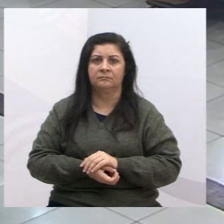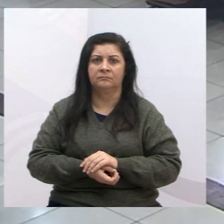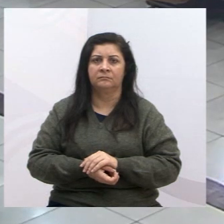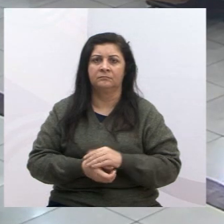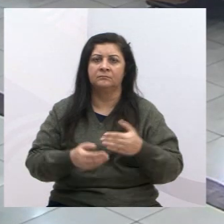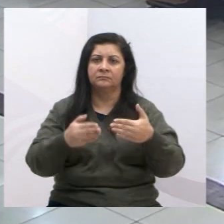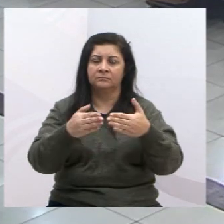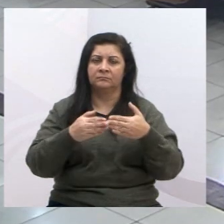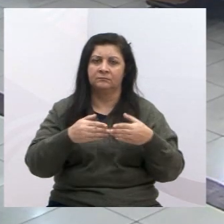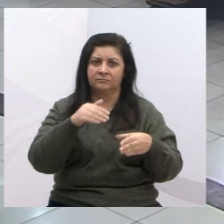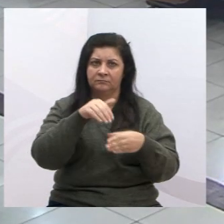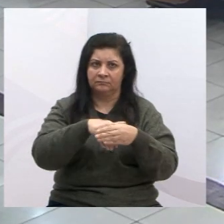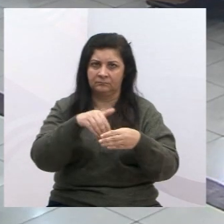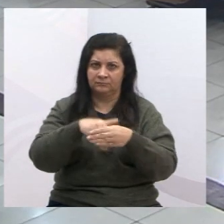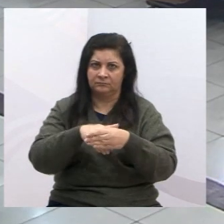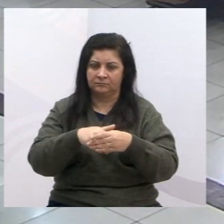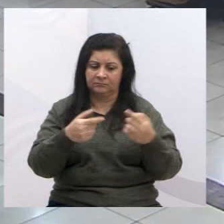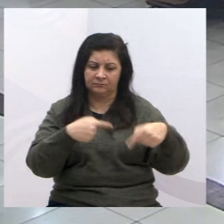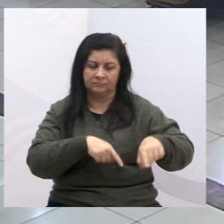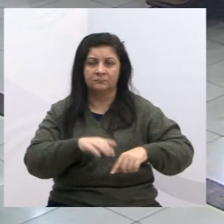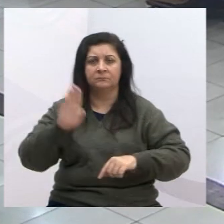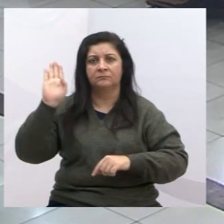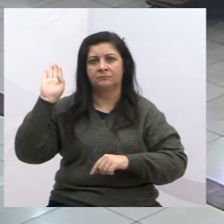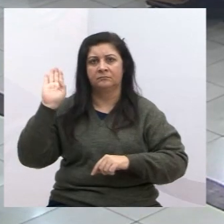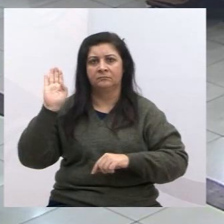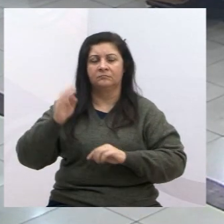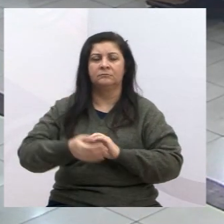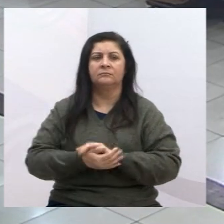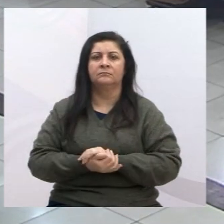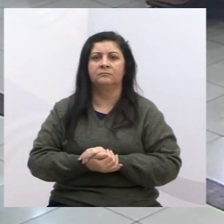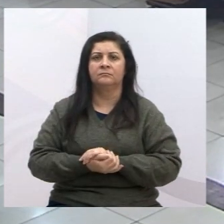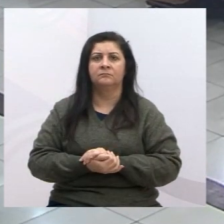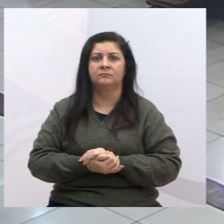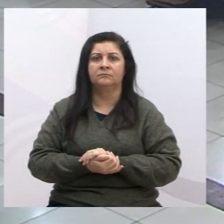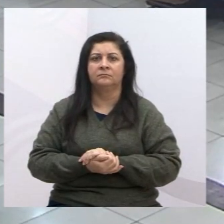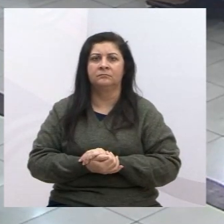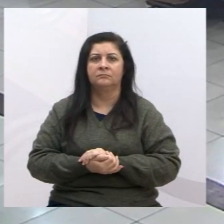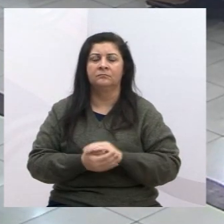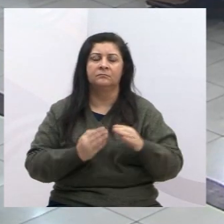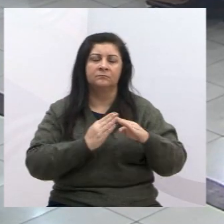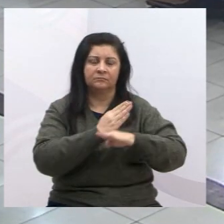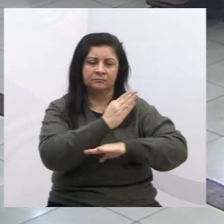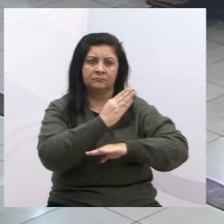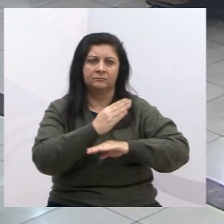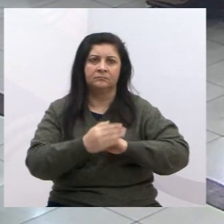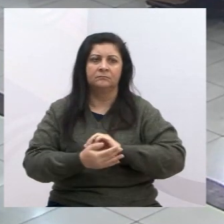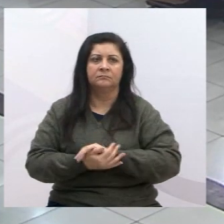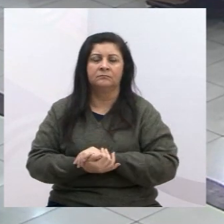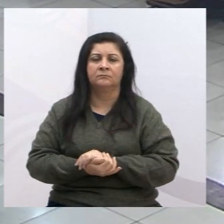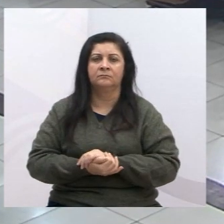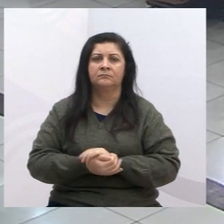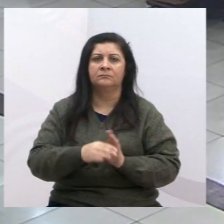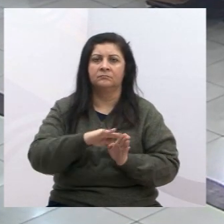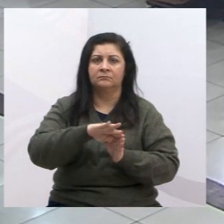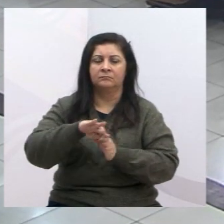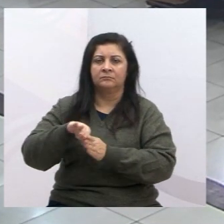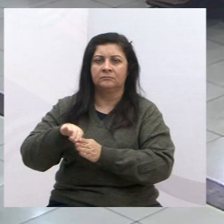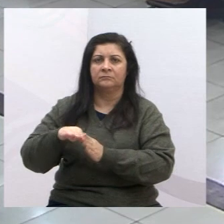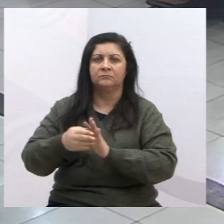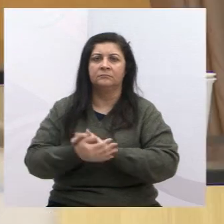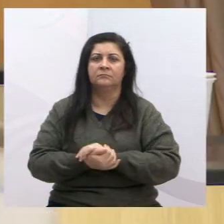Requerimento está em votação. Os vereadores contrários, por favor, se manifestem levantando os braços. Requerimento aprovado. Próximo requerimento.